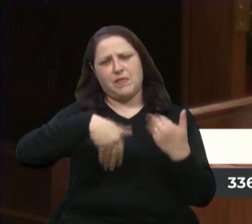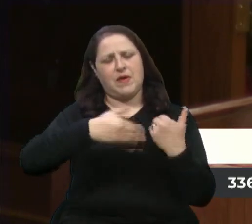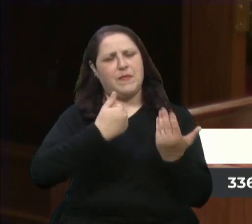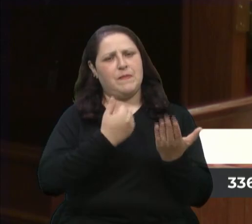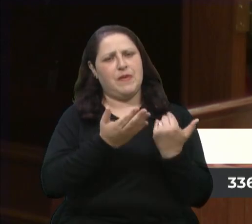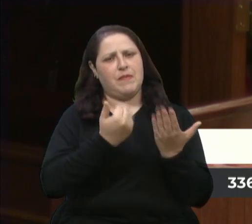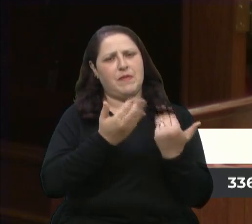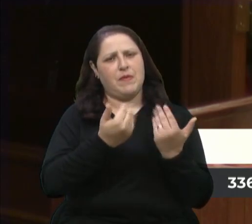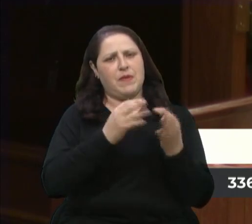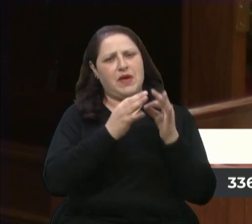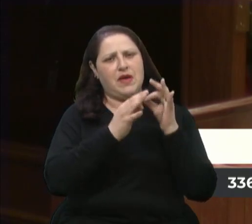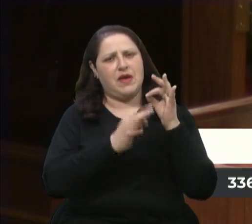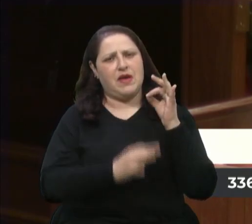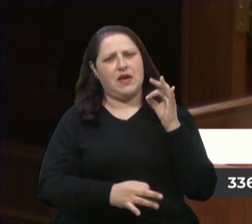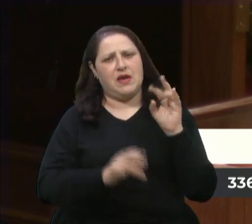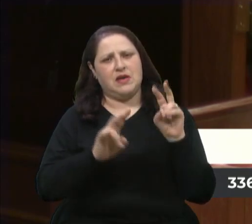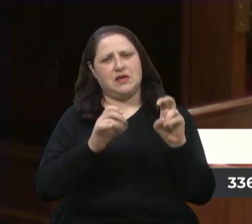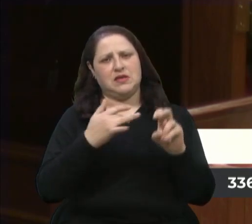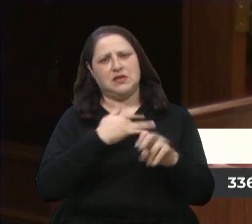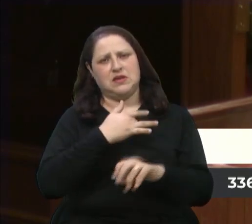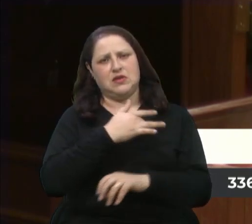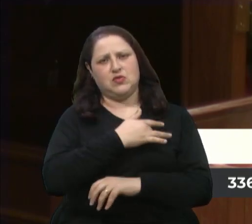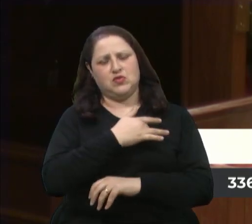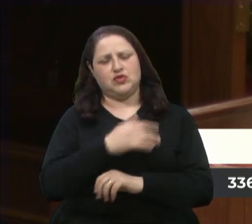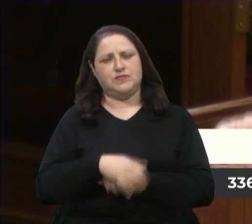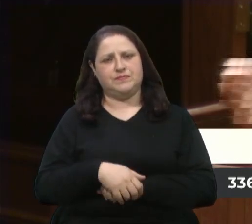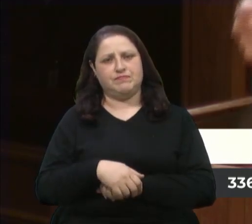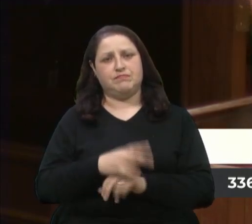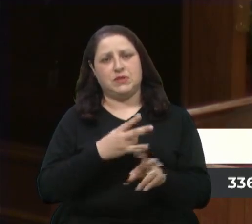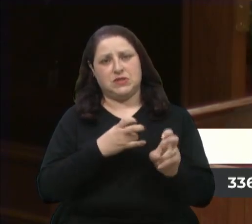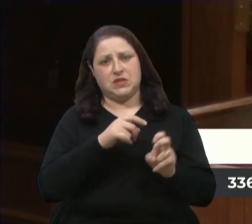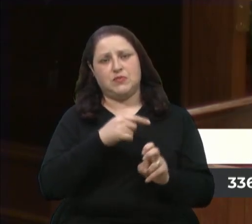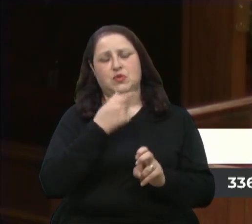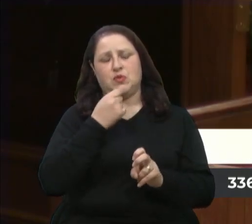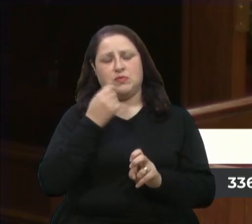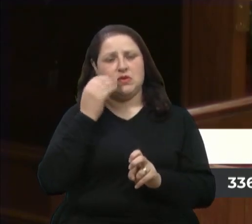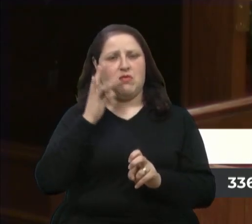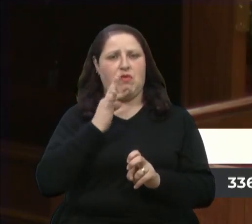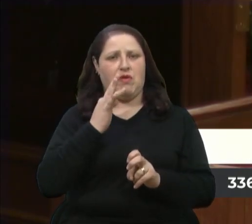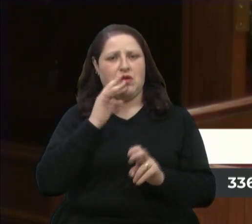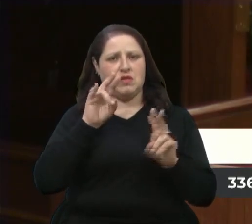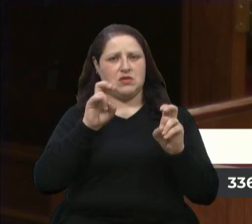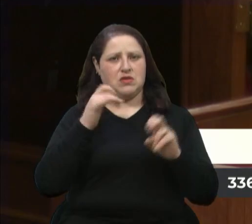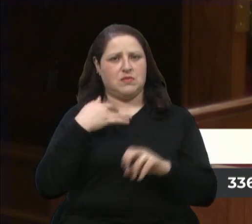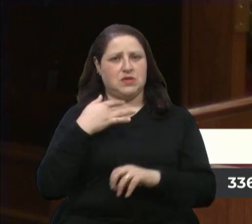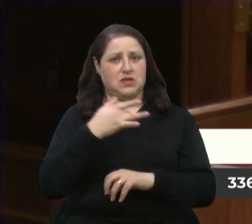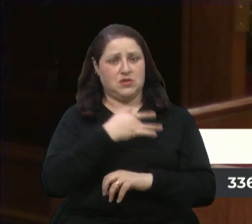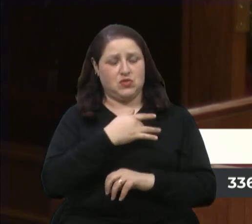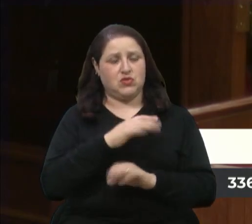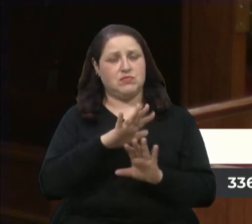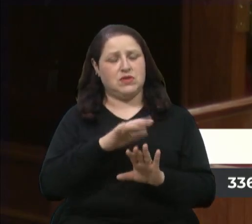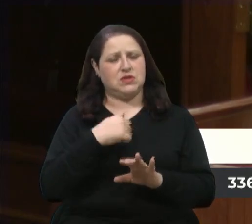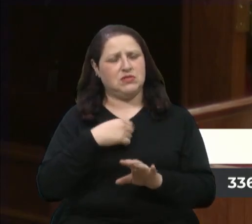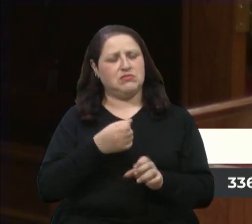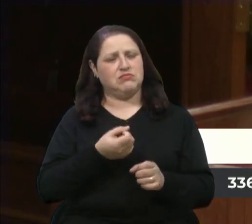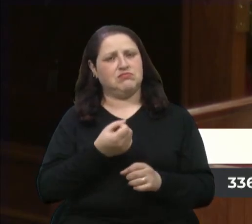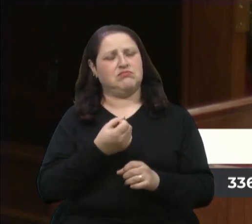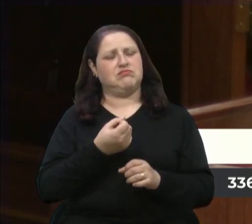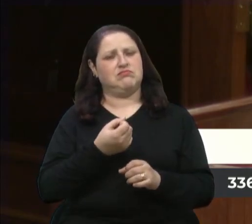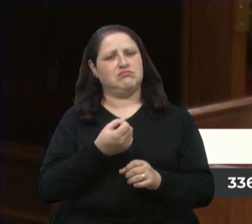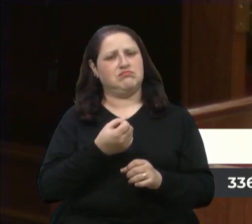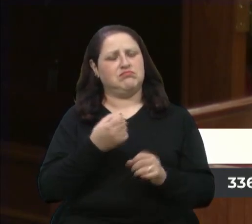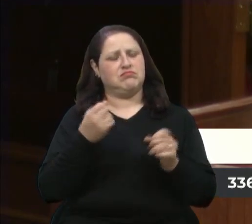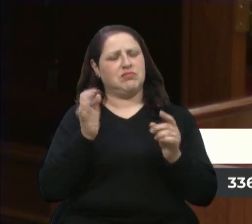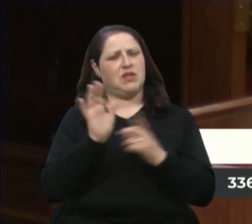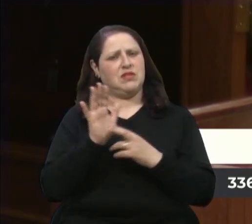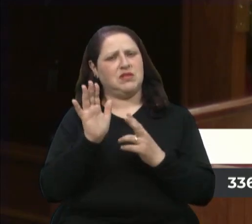sobre a saúde, deu para ver que essa pessoa entende muito de saúde, mas o que me chamou a atenção, assim, que